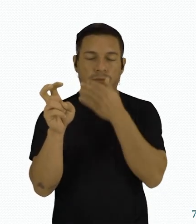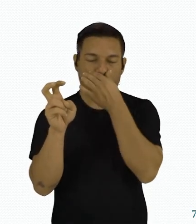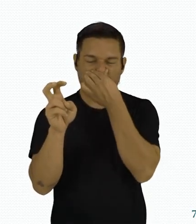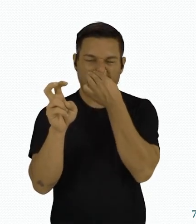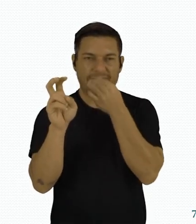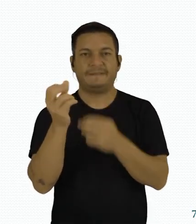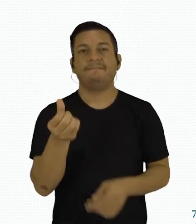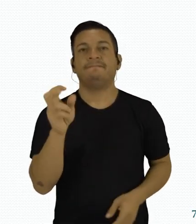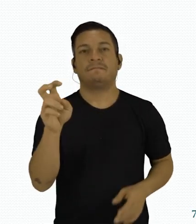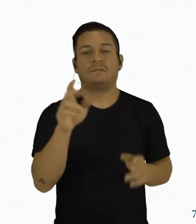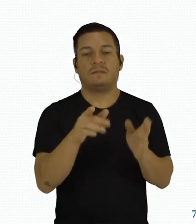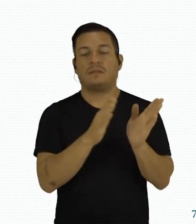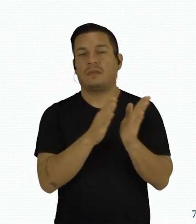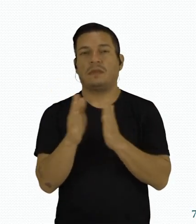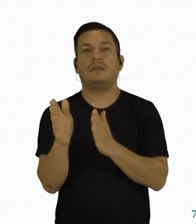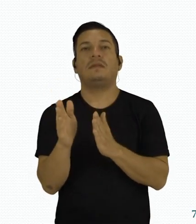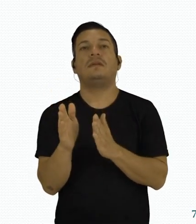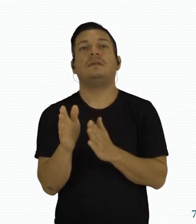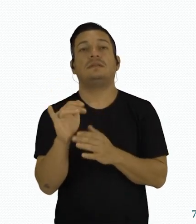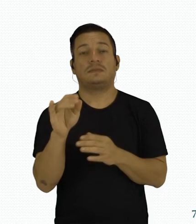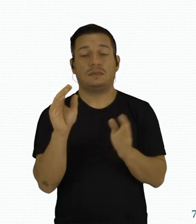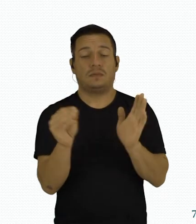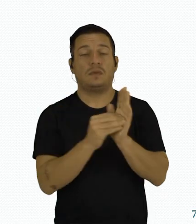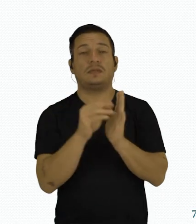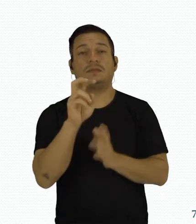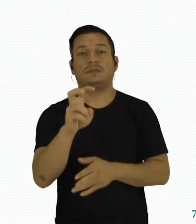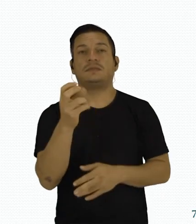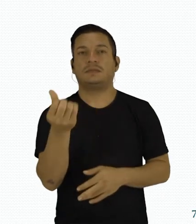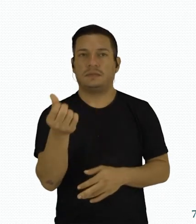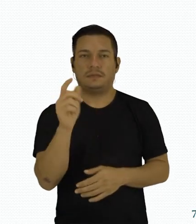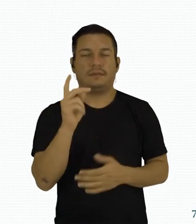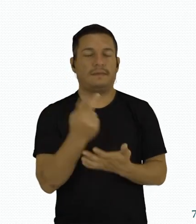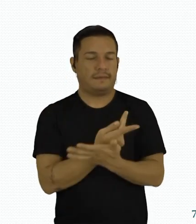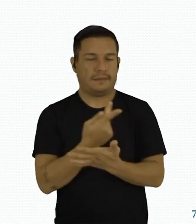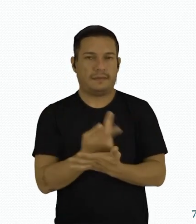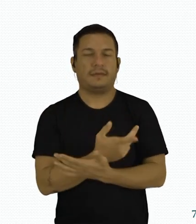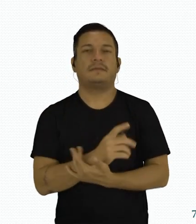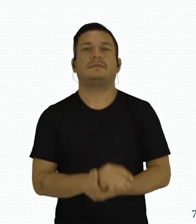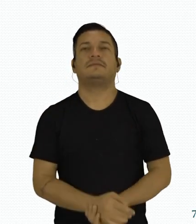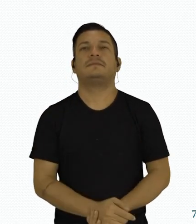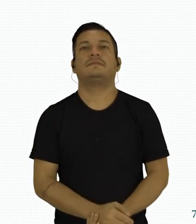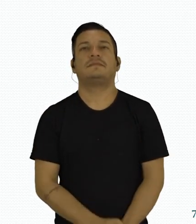o período nessa ordem, certo? Se você colocar 5, 6, está errado.